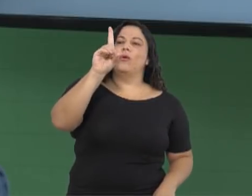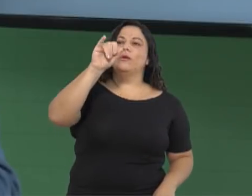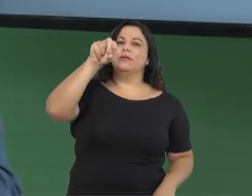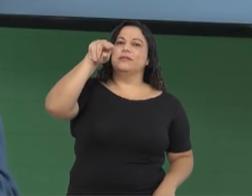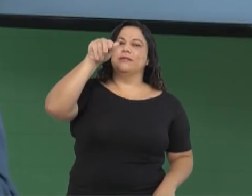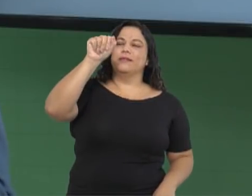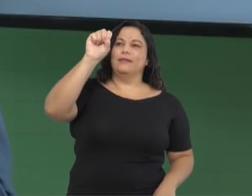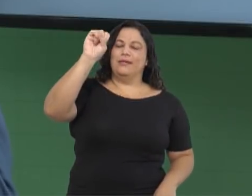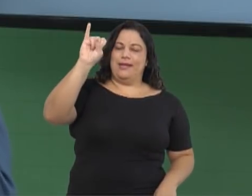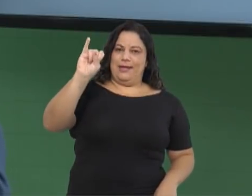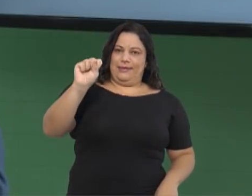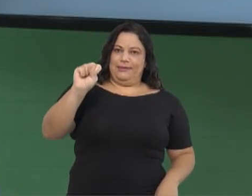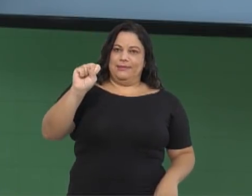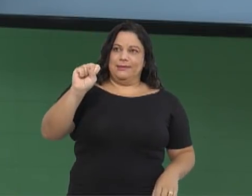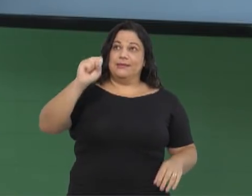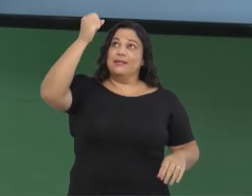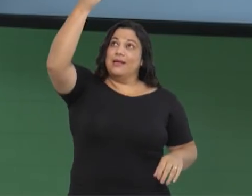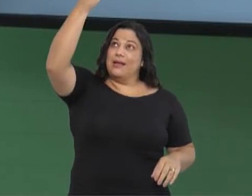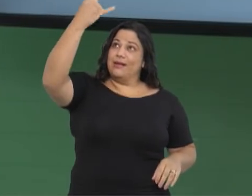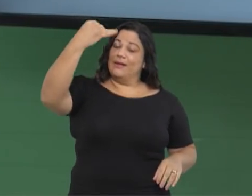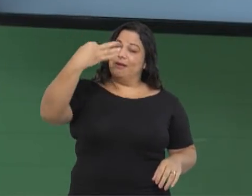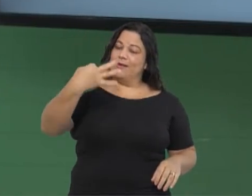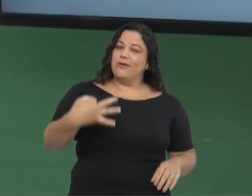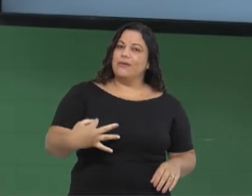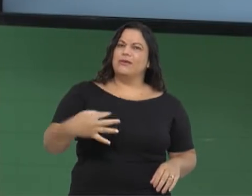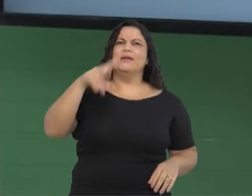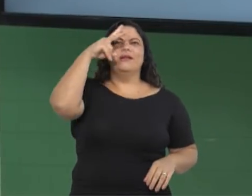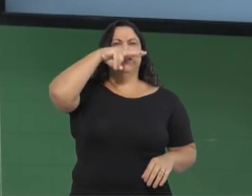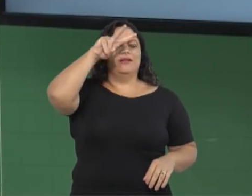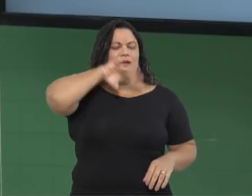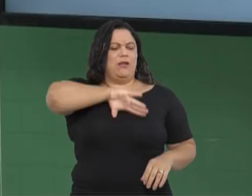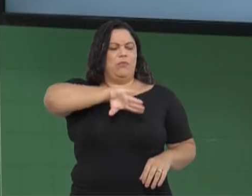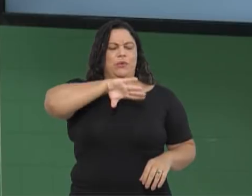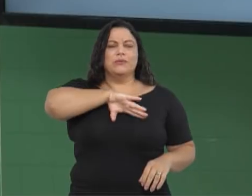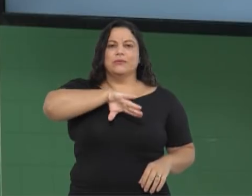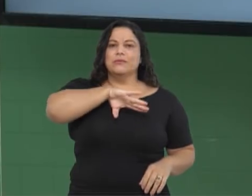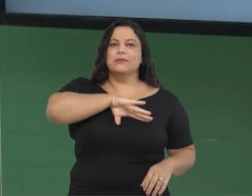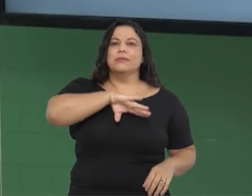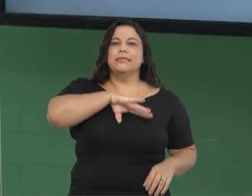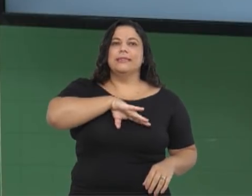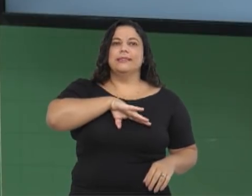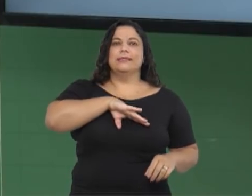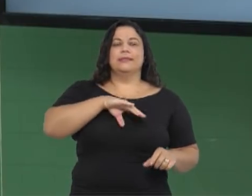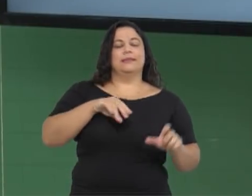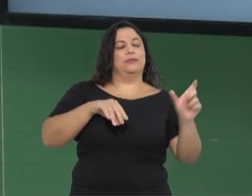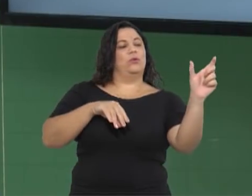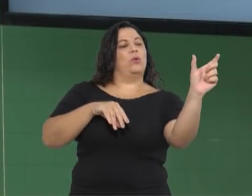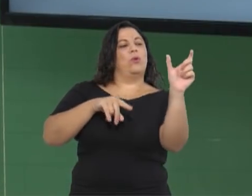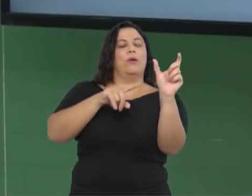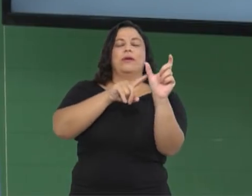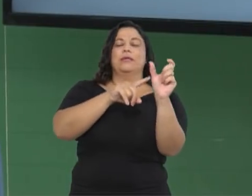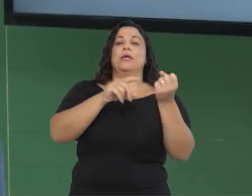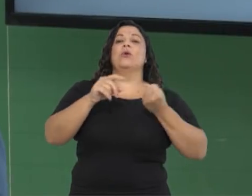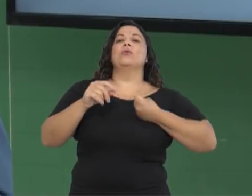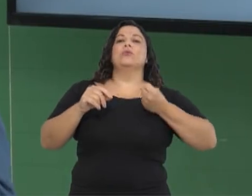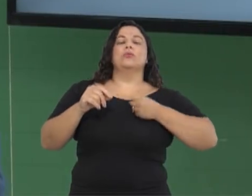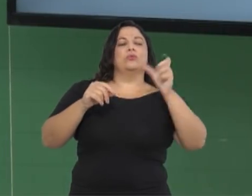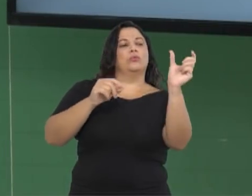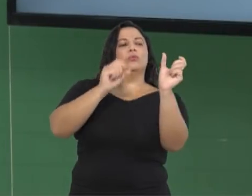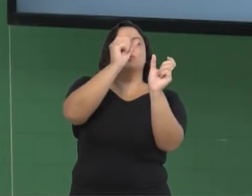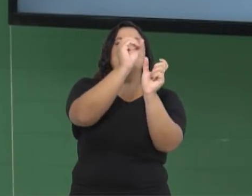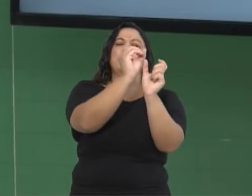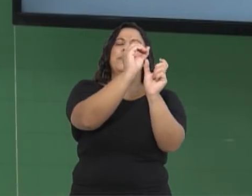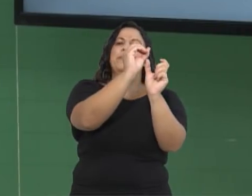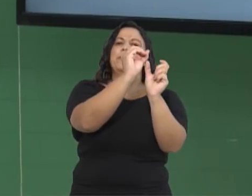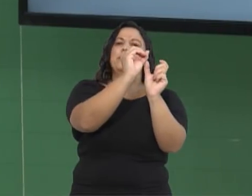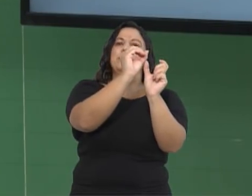ordinais. Lembram que os números ordinais em português a gente coloca o númerozinho e uma bolinha ao lado dele, que